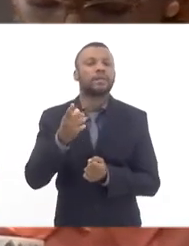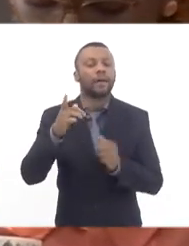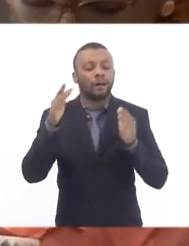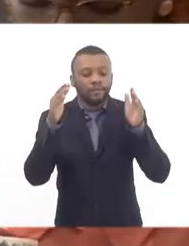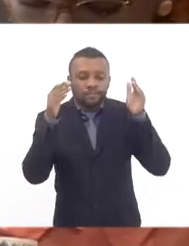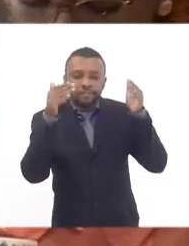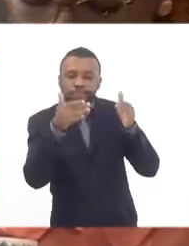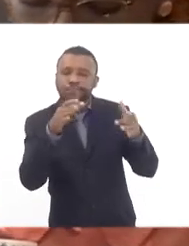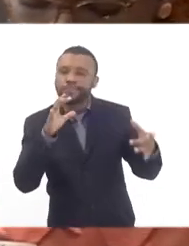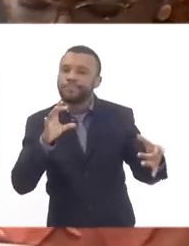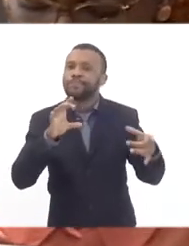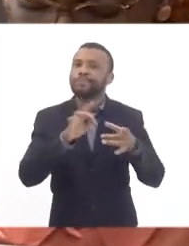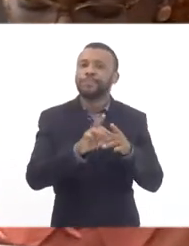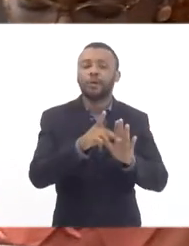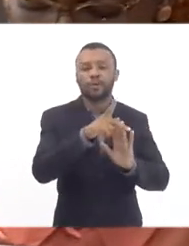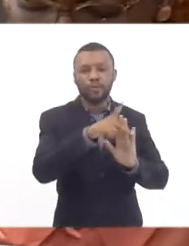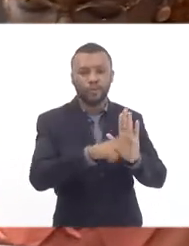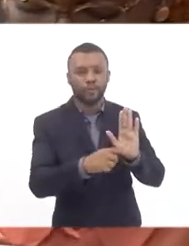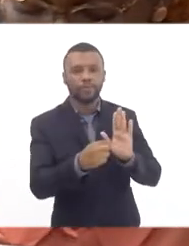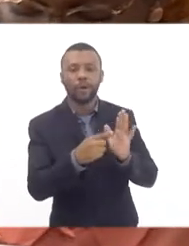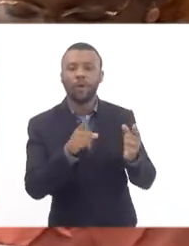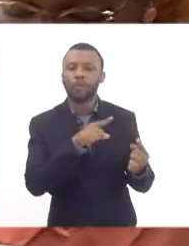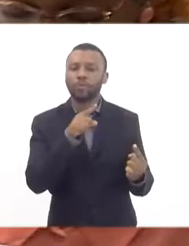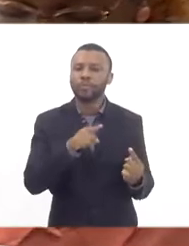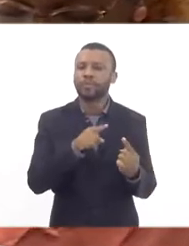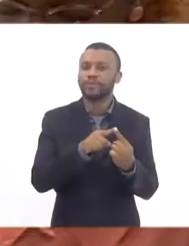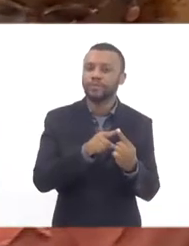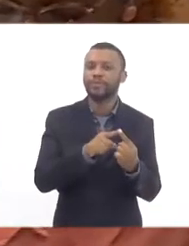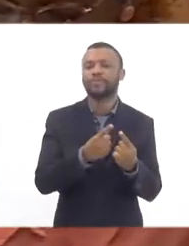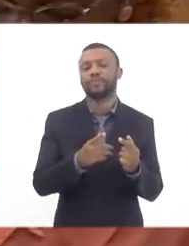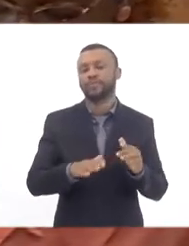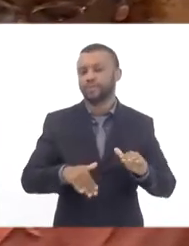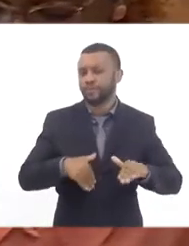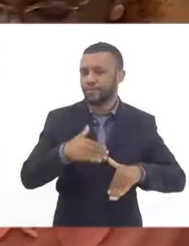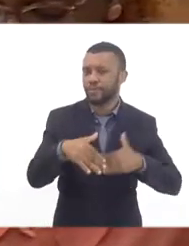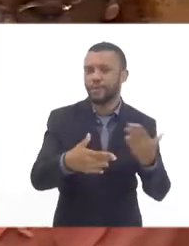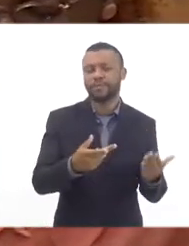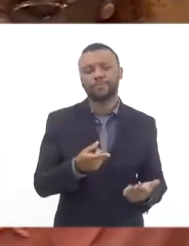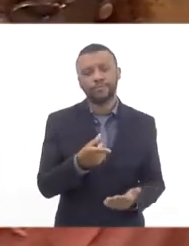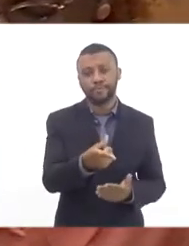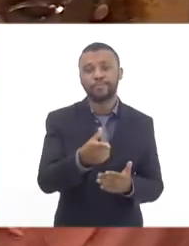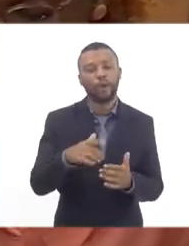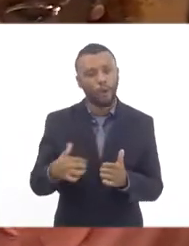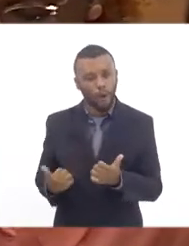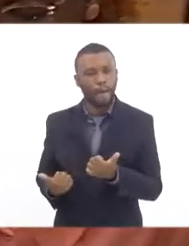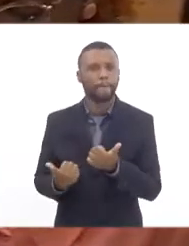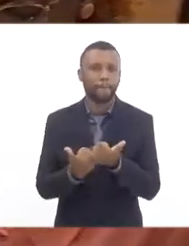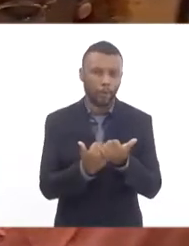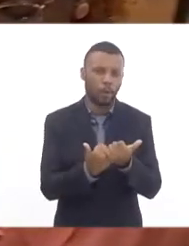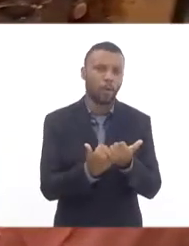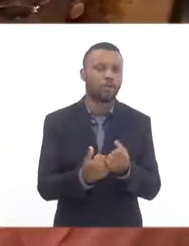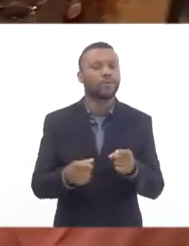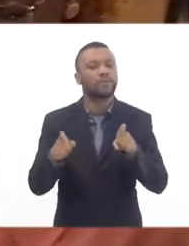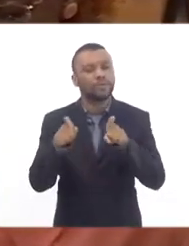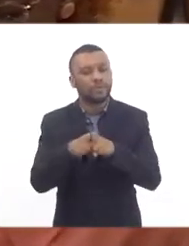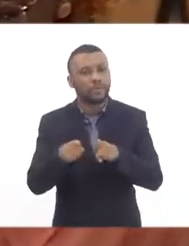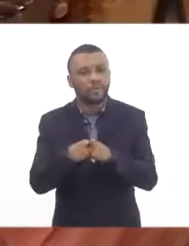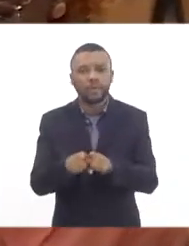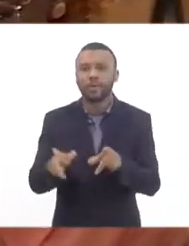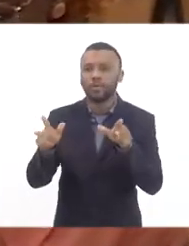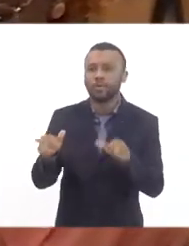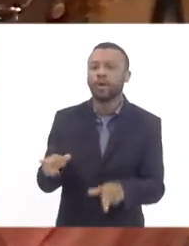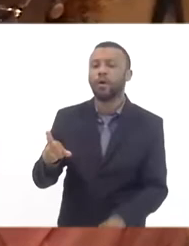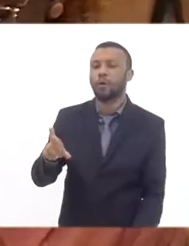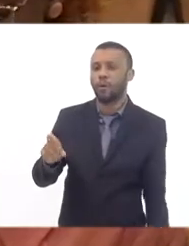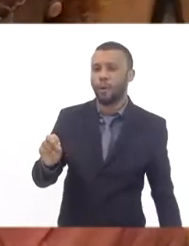contemplando, os objetivos de desenvolvimento sustentável, eu boto força nisso. E, assim, também, como o Romário também